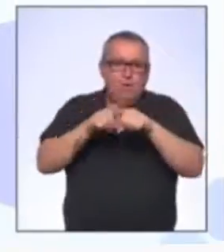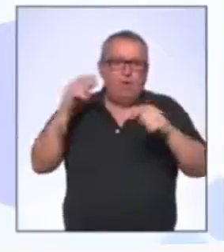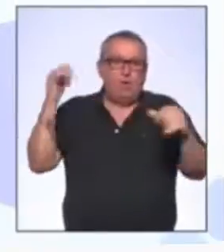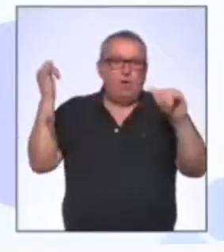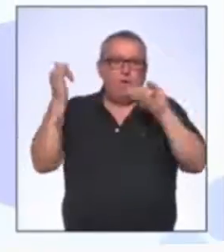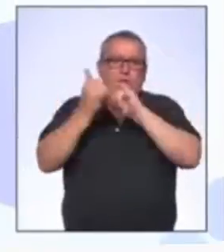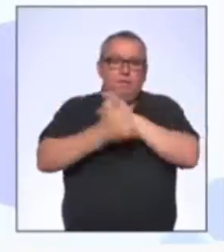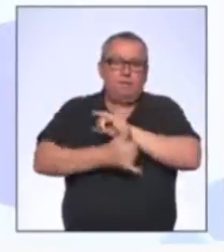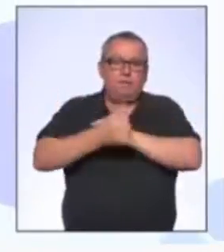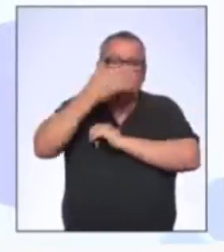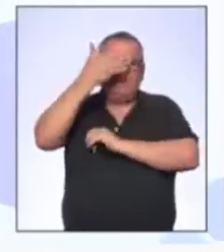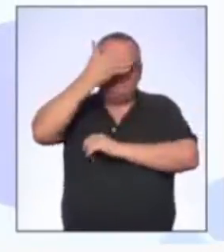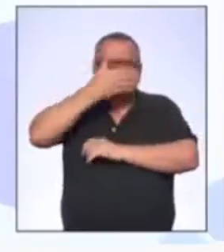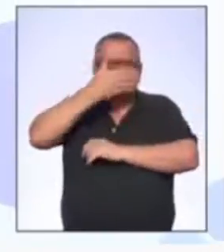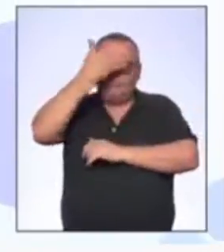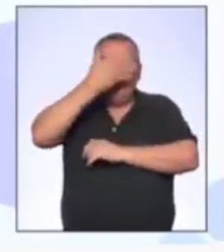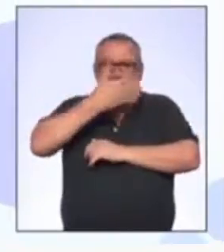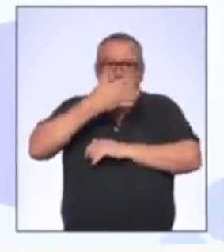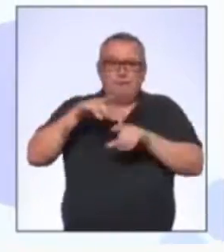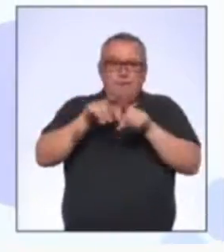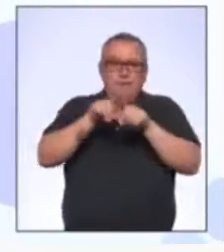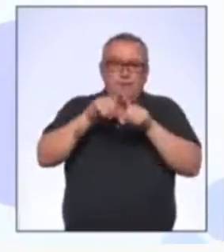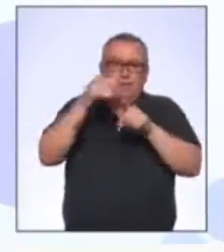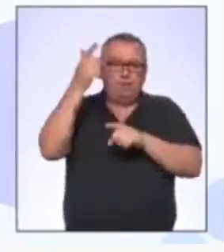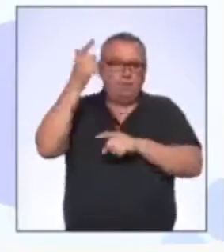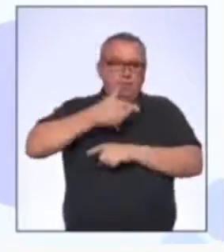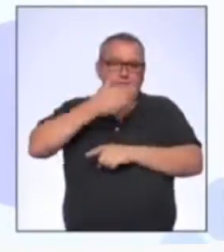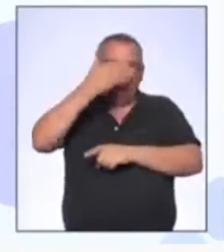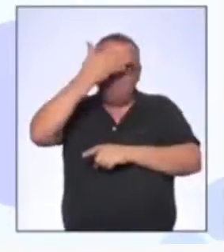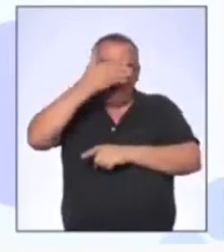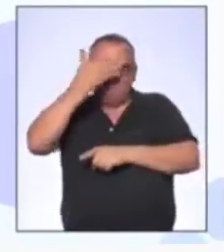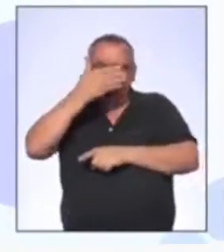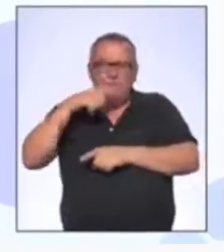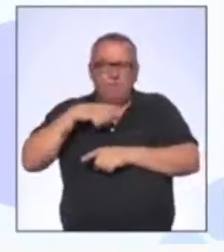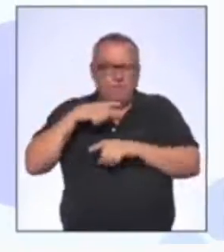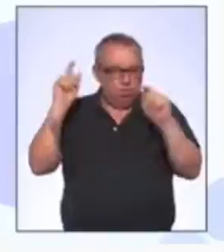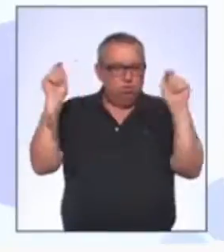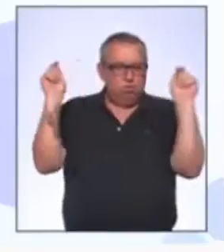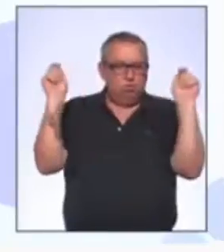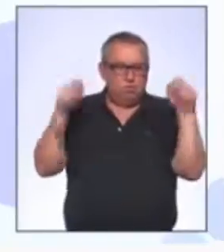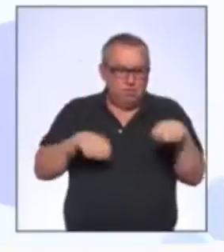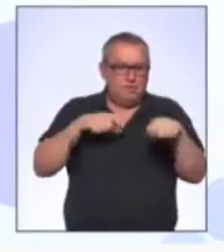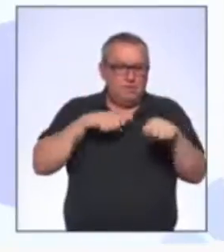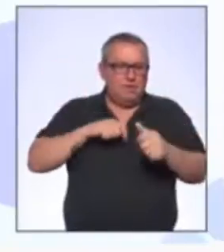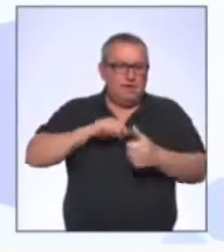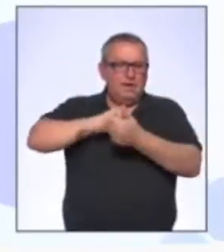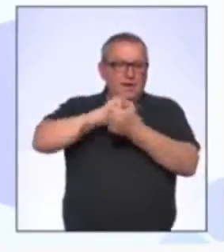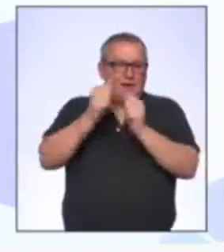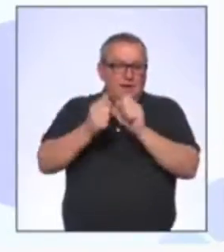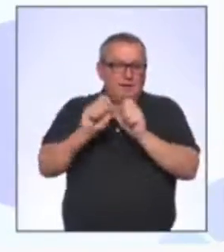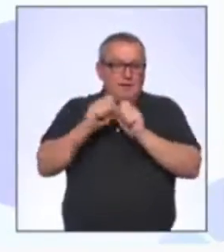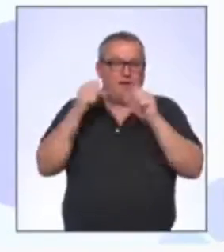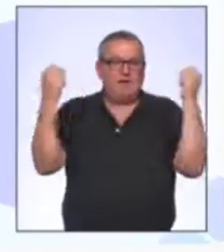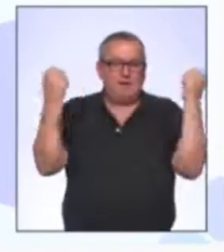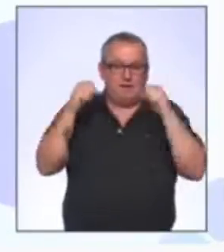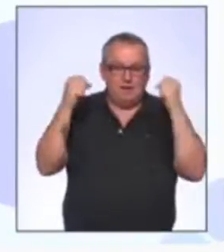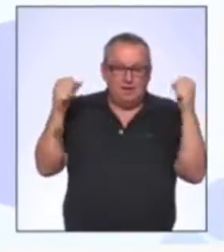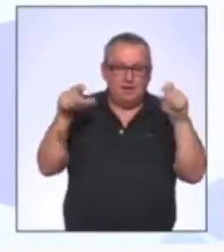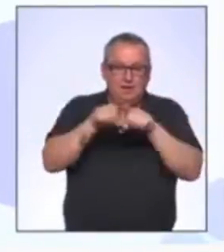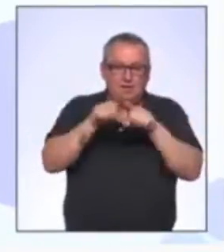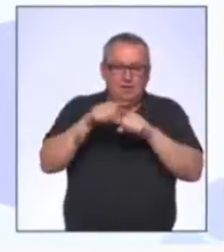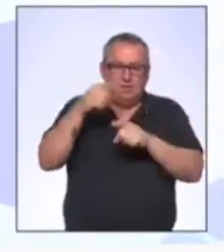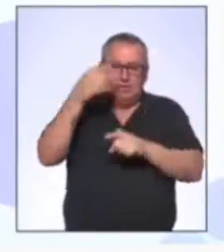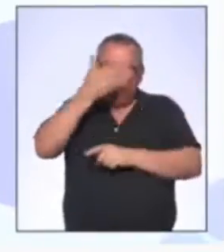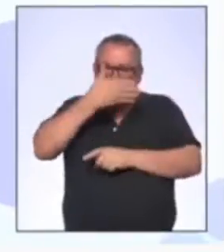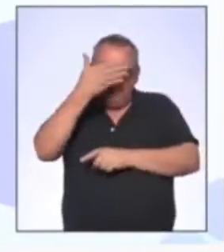um simples visuais então aqueles que não enxergavam acabavam tendo a possibilidade de se exercitar então não